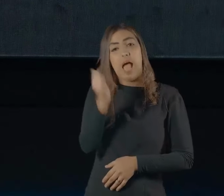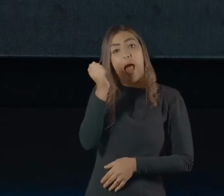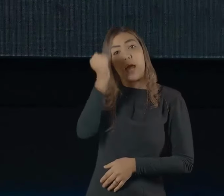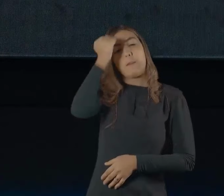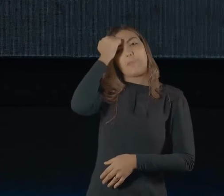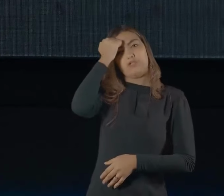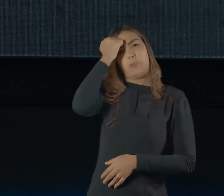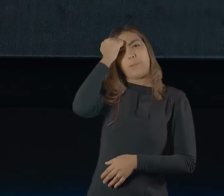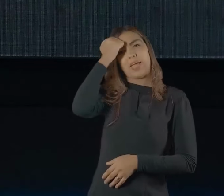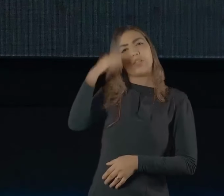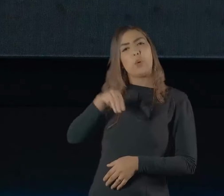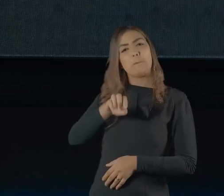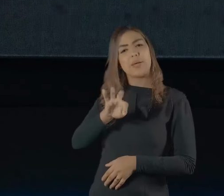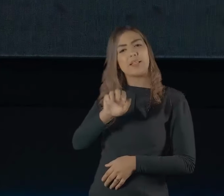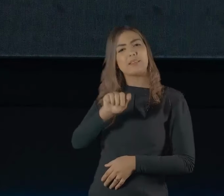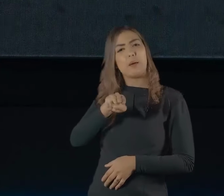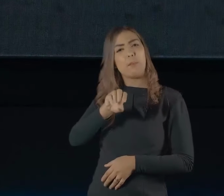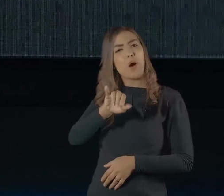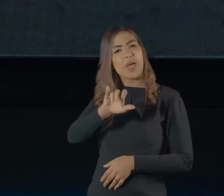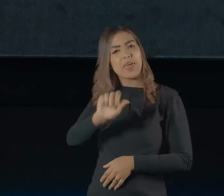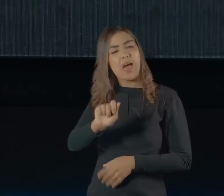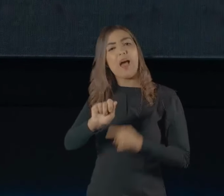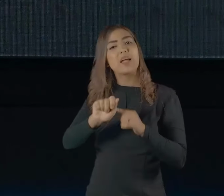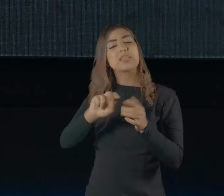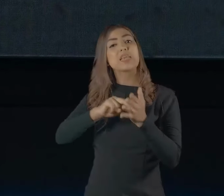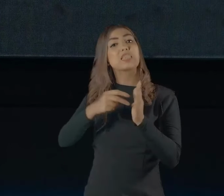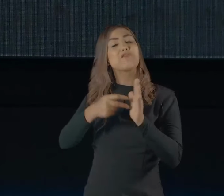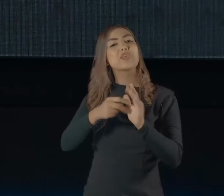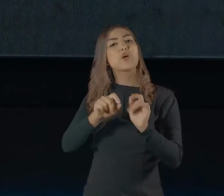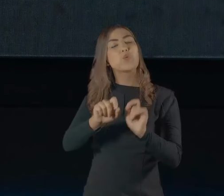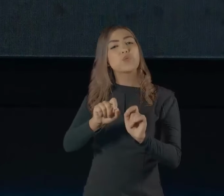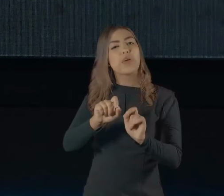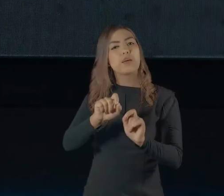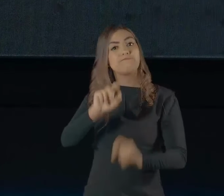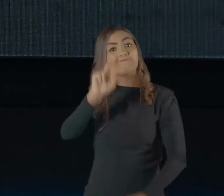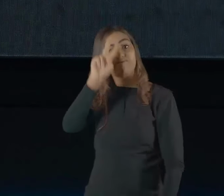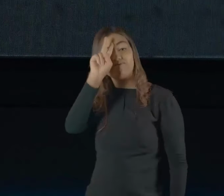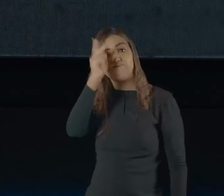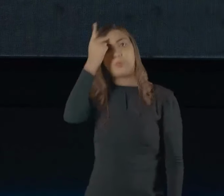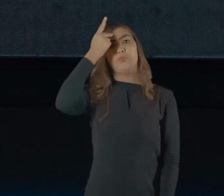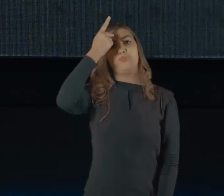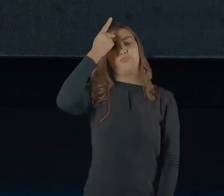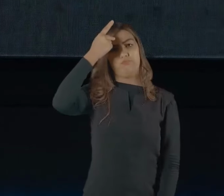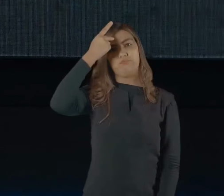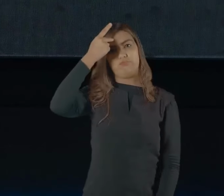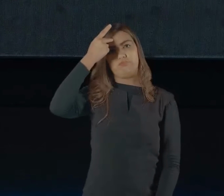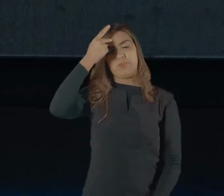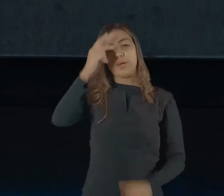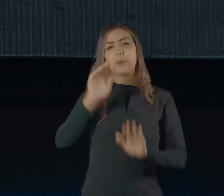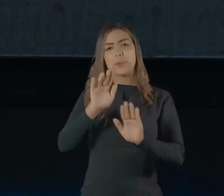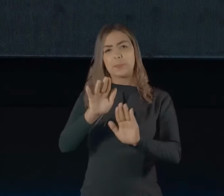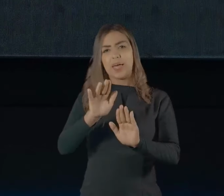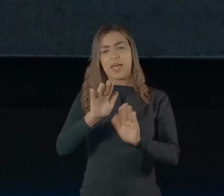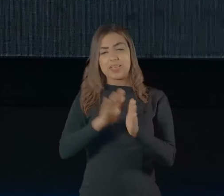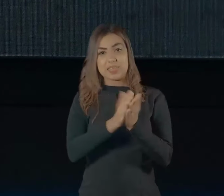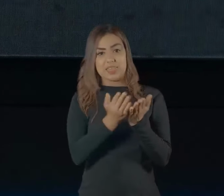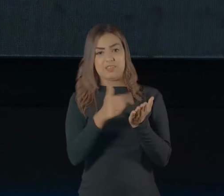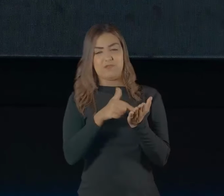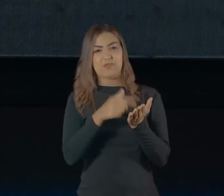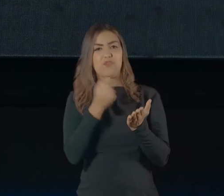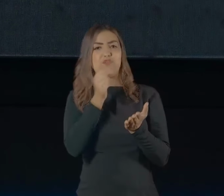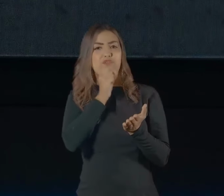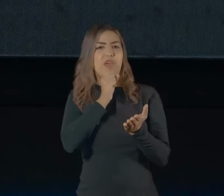metanoia, significa mudar de mente. Mas eu prefiro a palavra do Velho Testamento, do